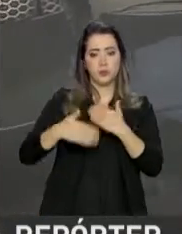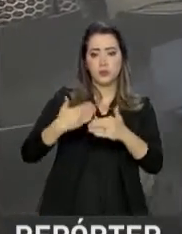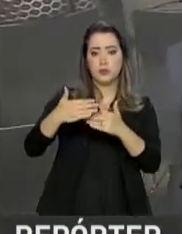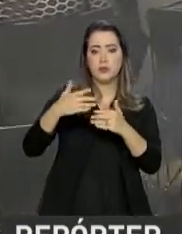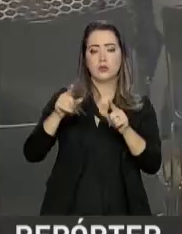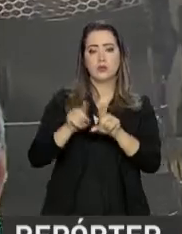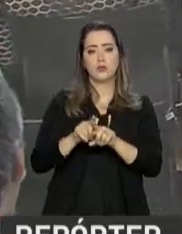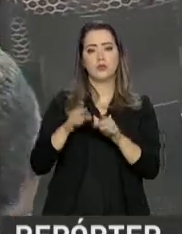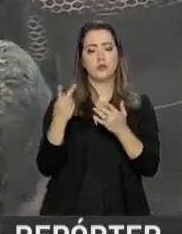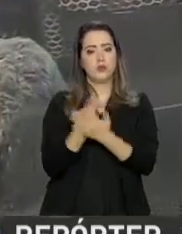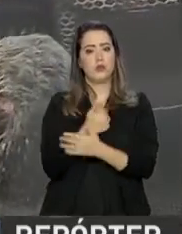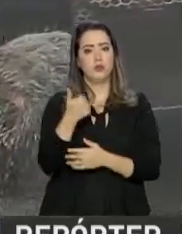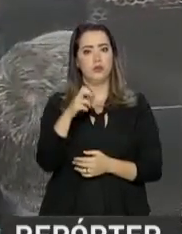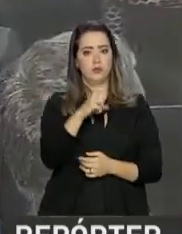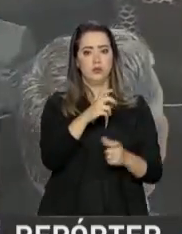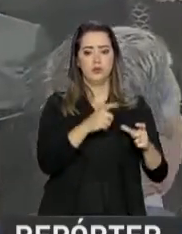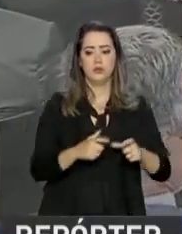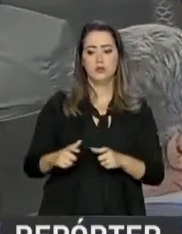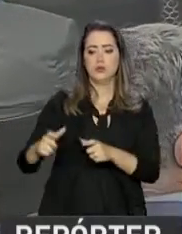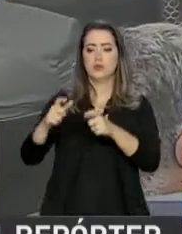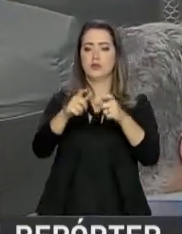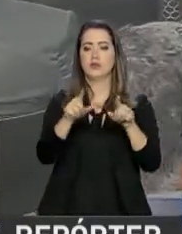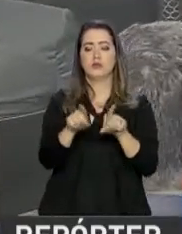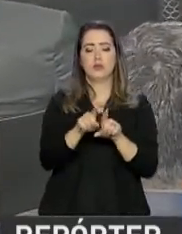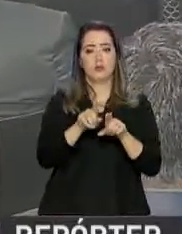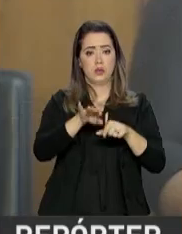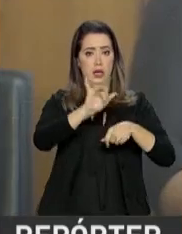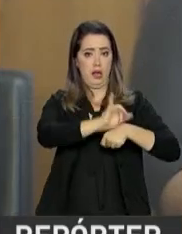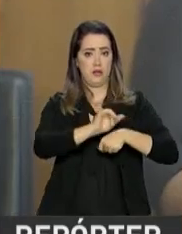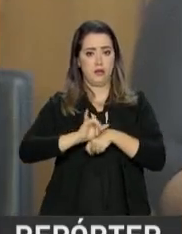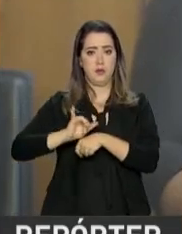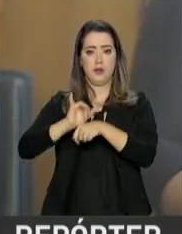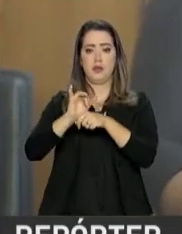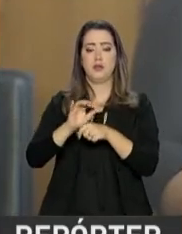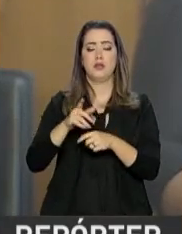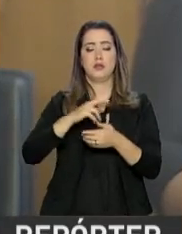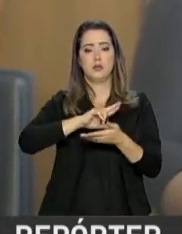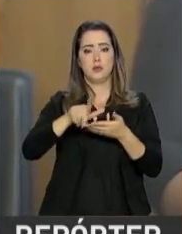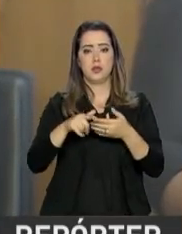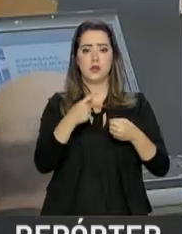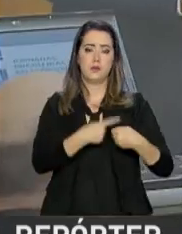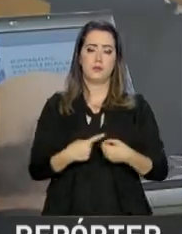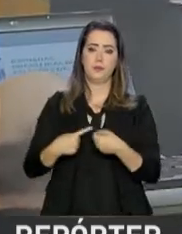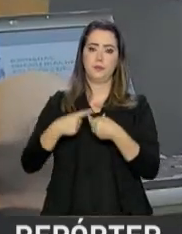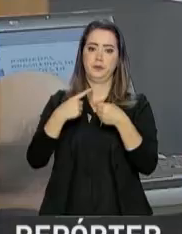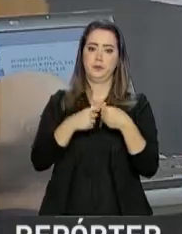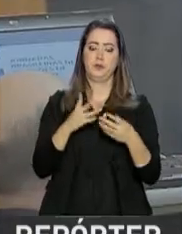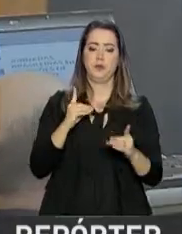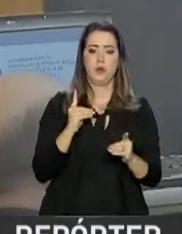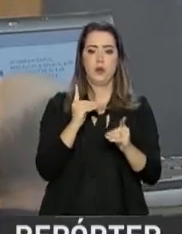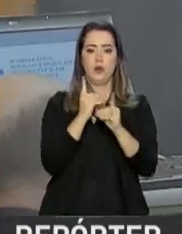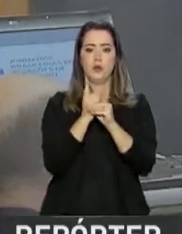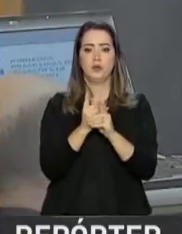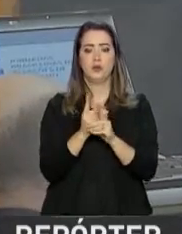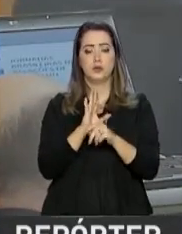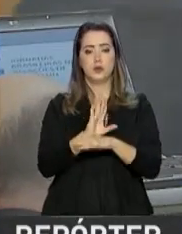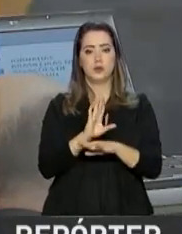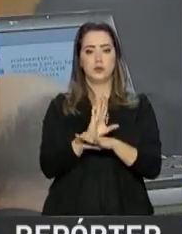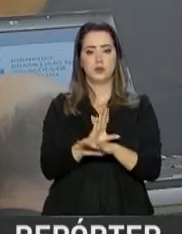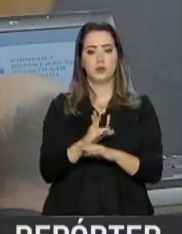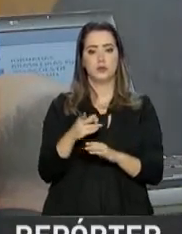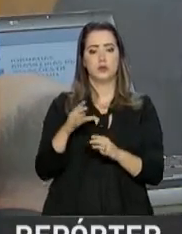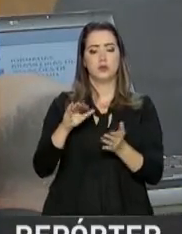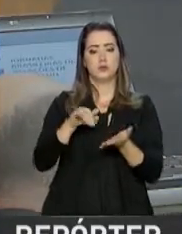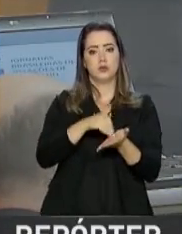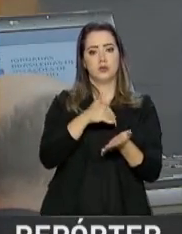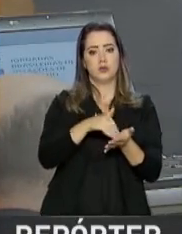realizadas em 15 capitais e também em cidades do interior das cinco regiões do brasil os encontros têm o apoio da